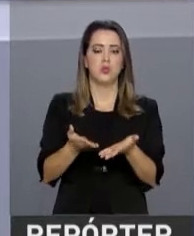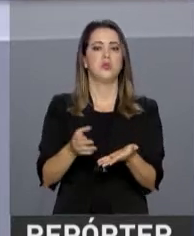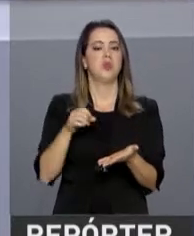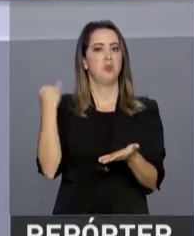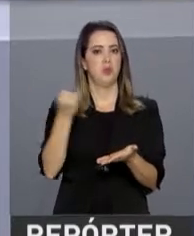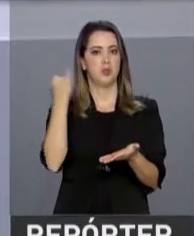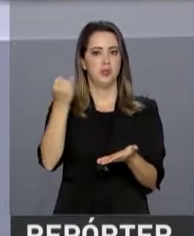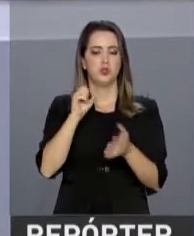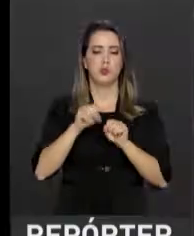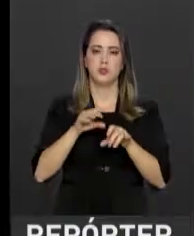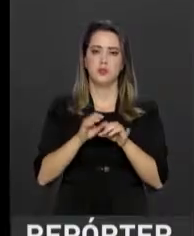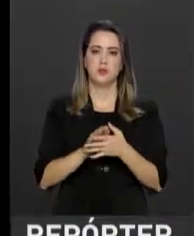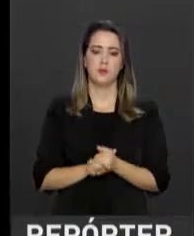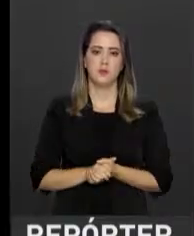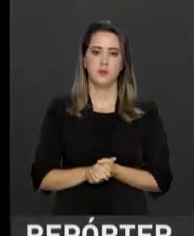da educação